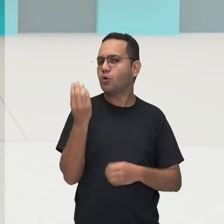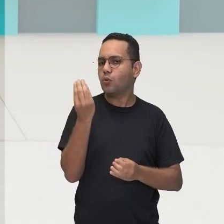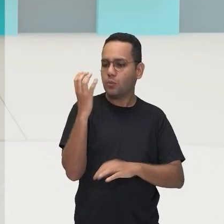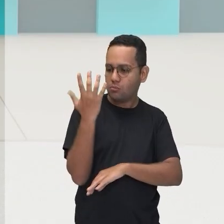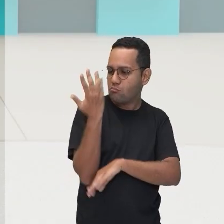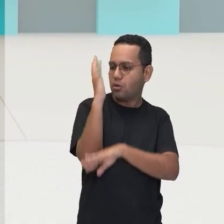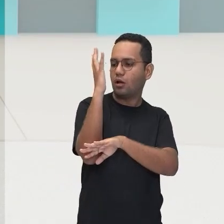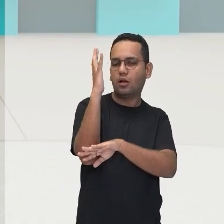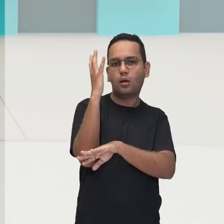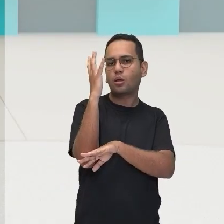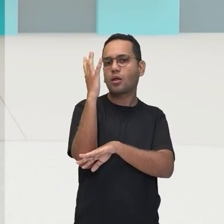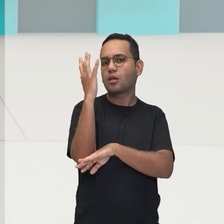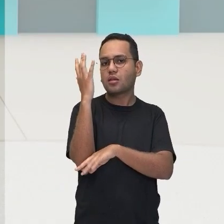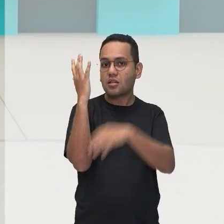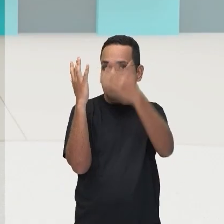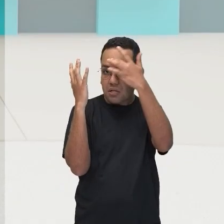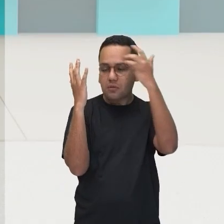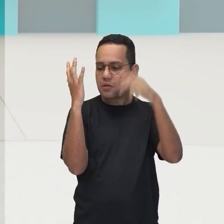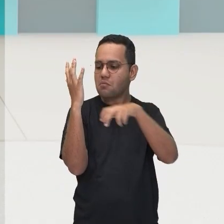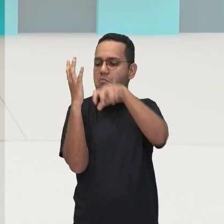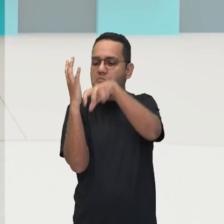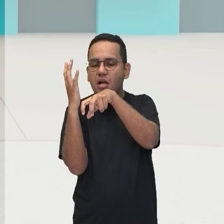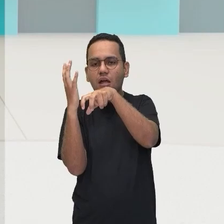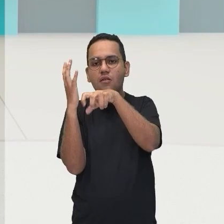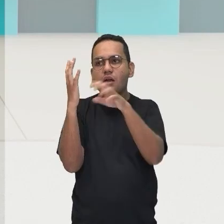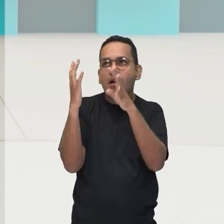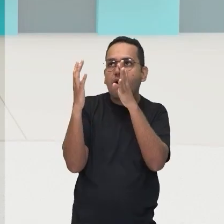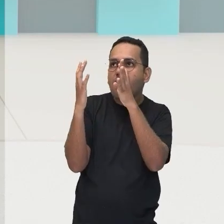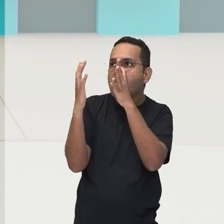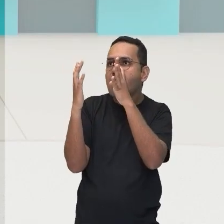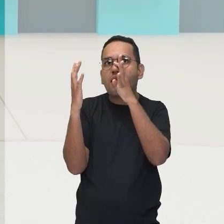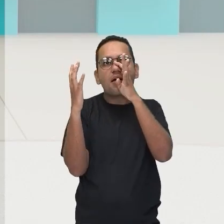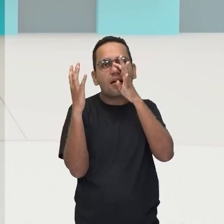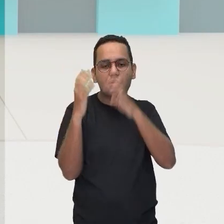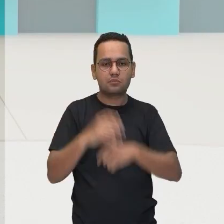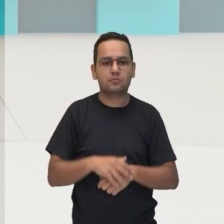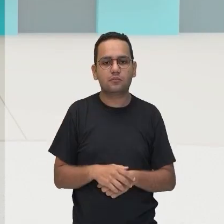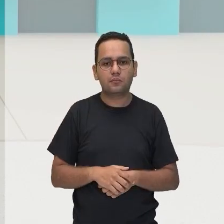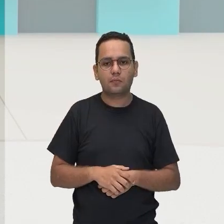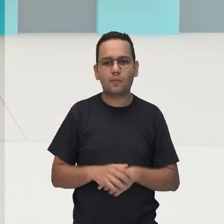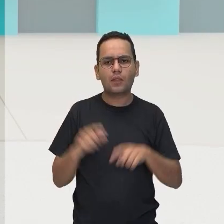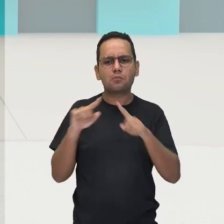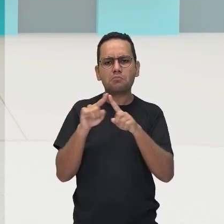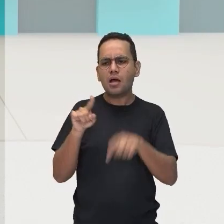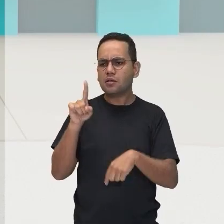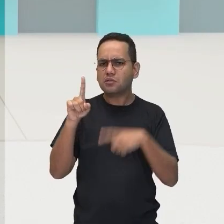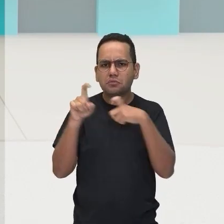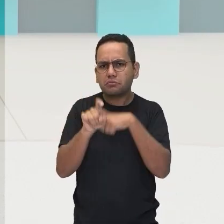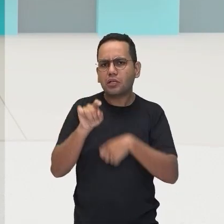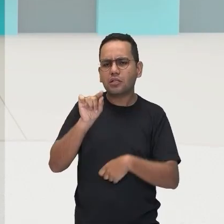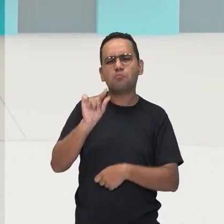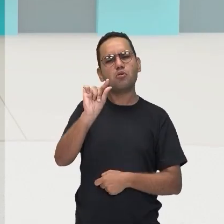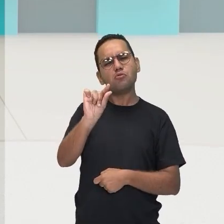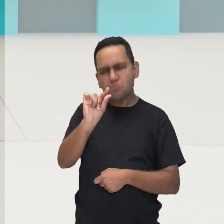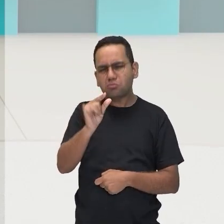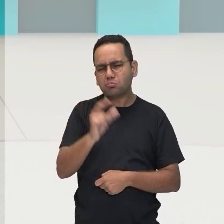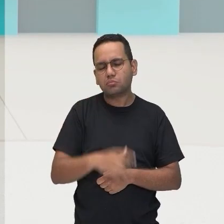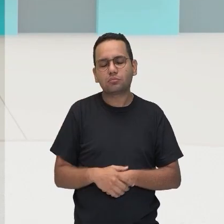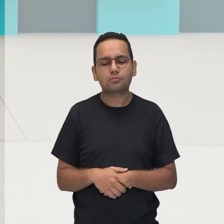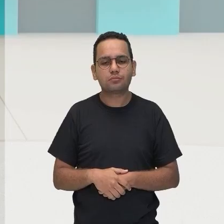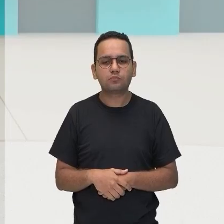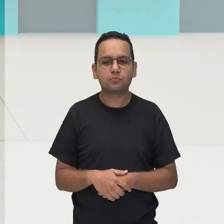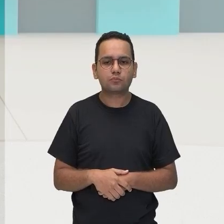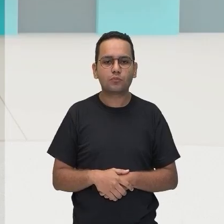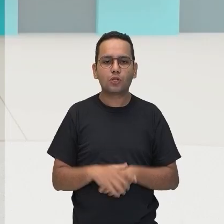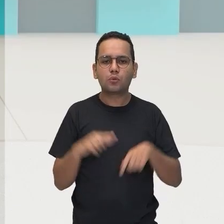dessas árvores. Então, para que isso aconteça, o grau de dificuldade nessa travessia já é menor. Então, a passarela ela já vai